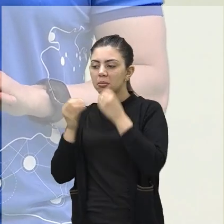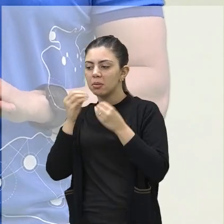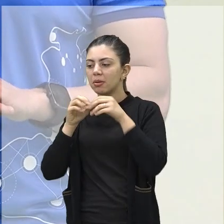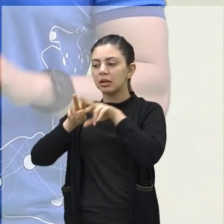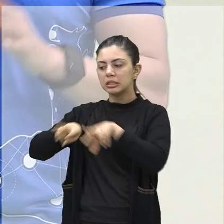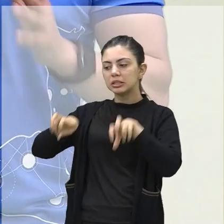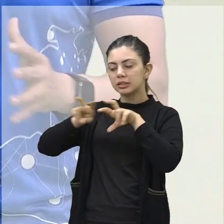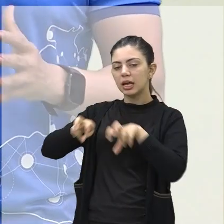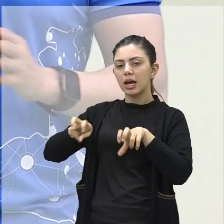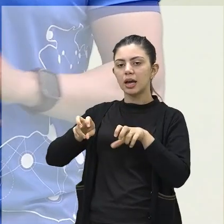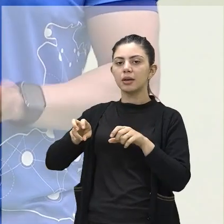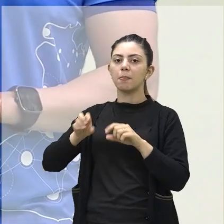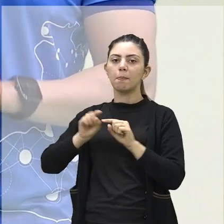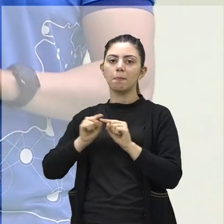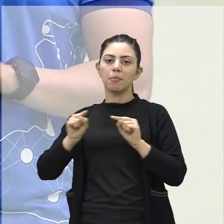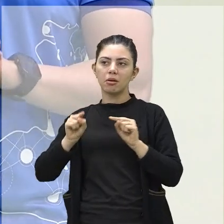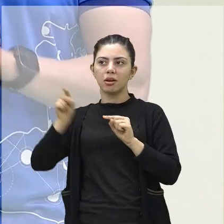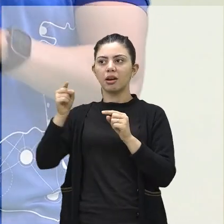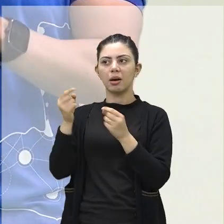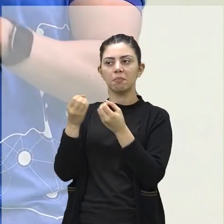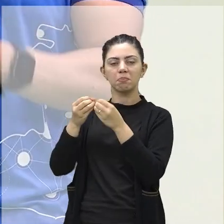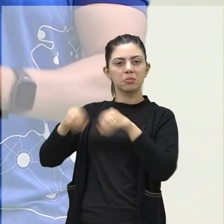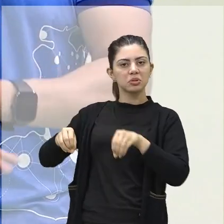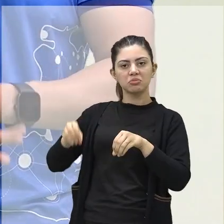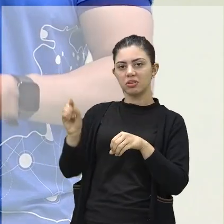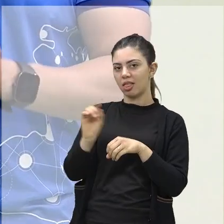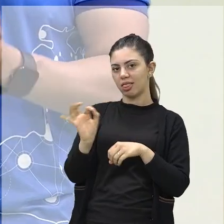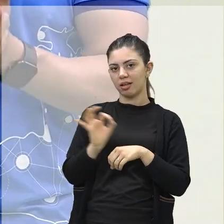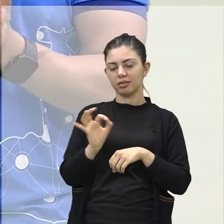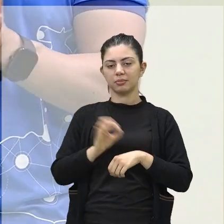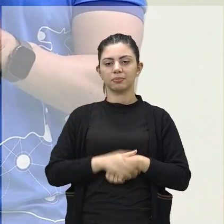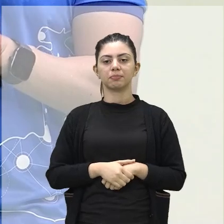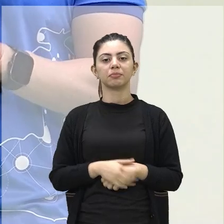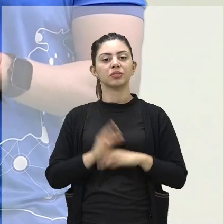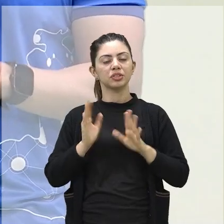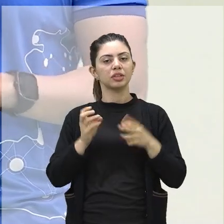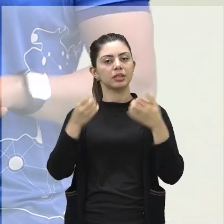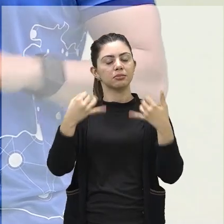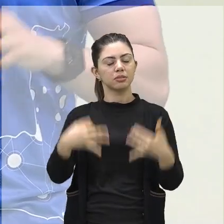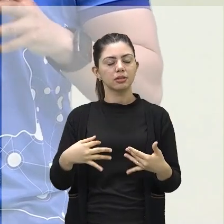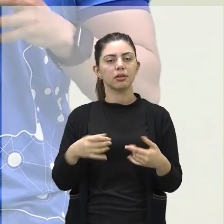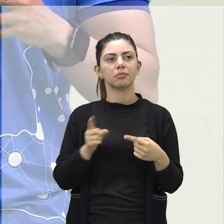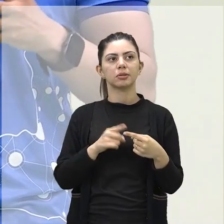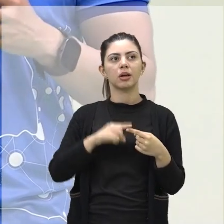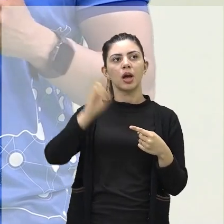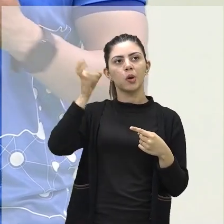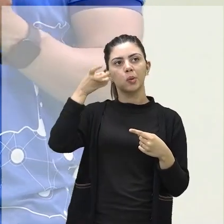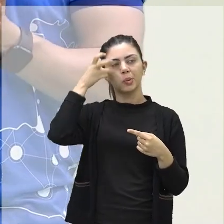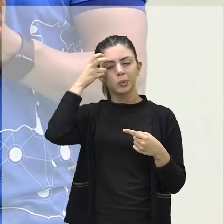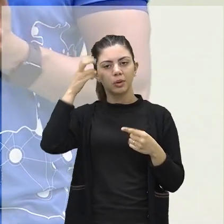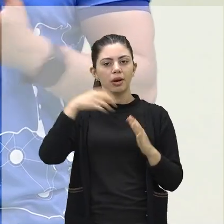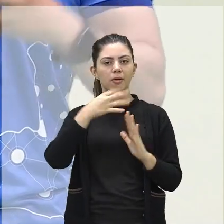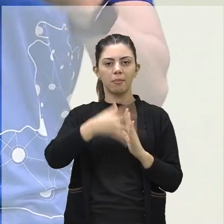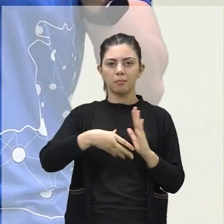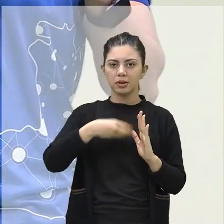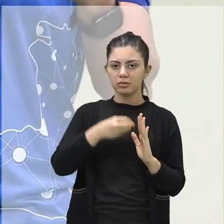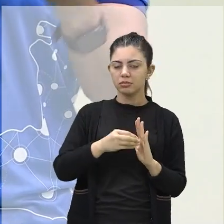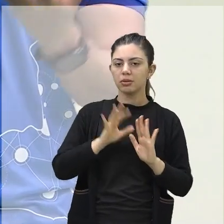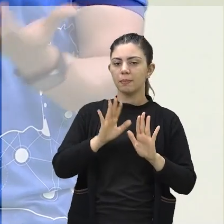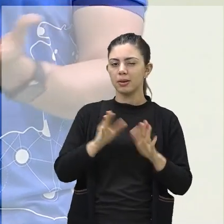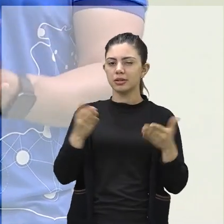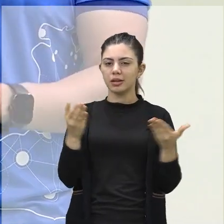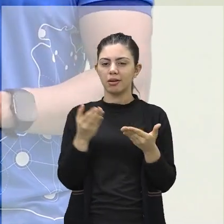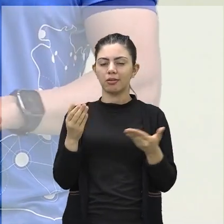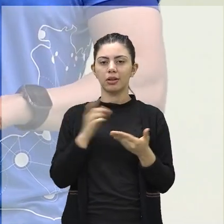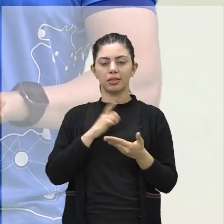meio ambiente, certo? Já falamos um pouco sobre a identidade cultural amazônica, tá? E eu tenho agora um momento especial aqui